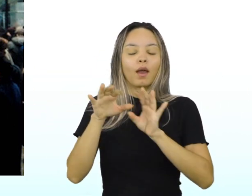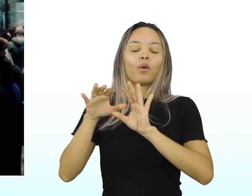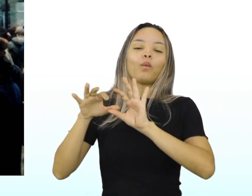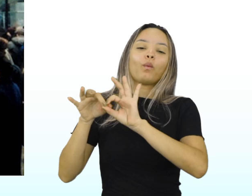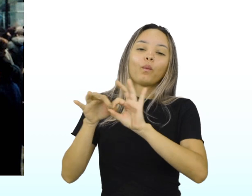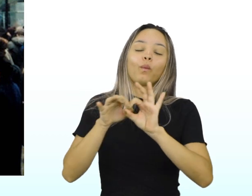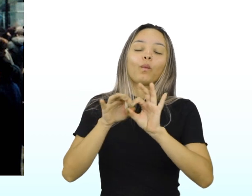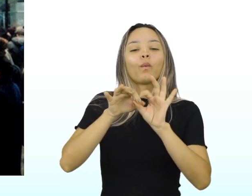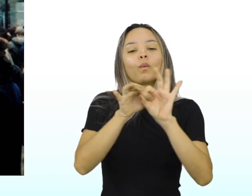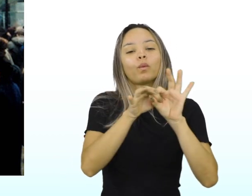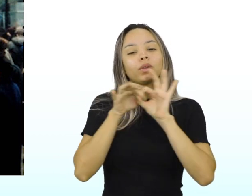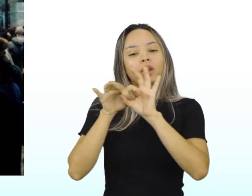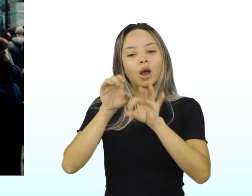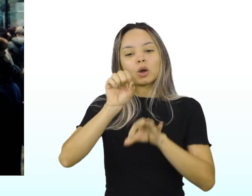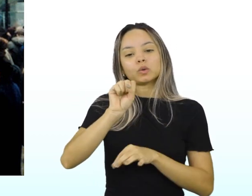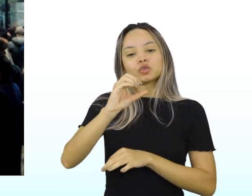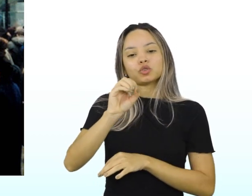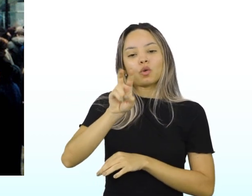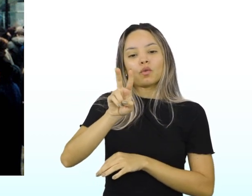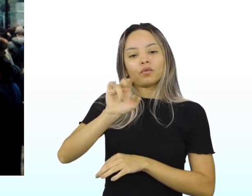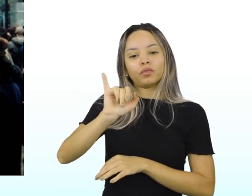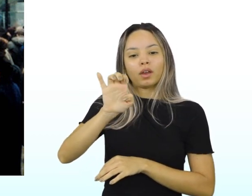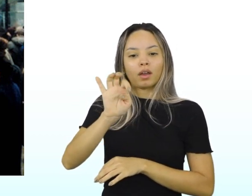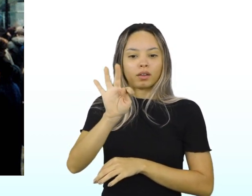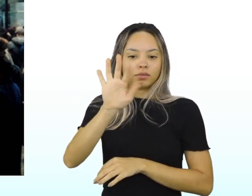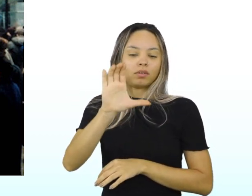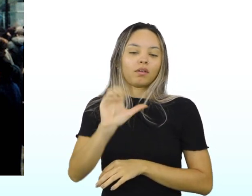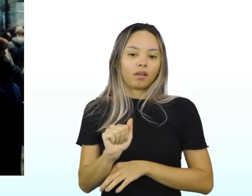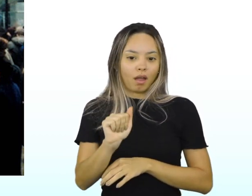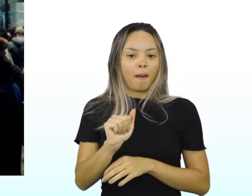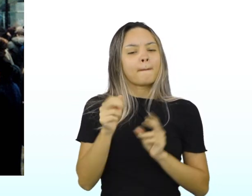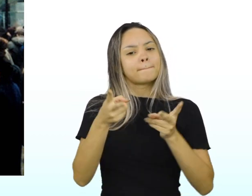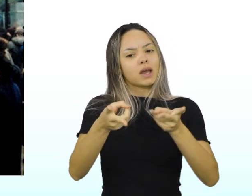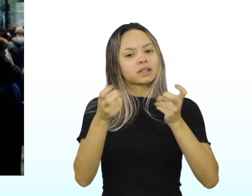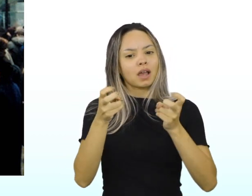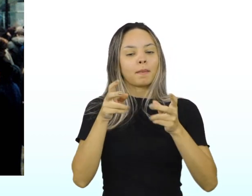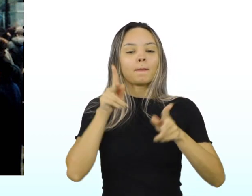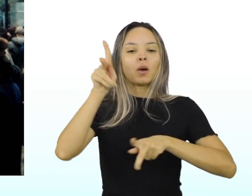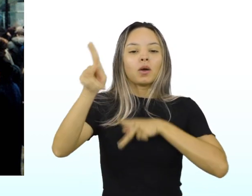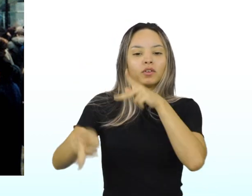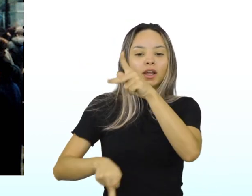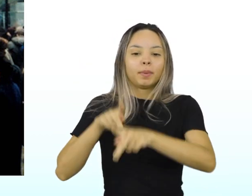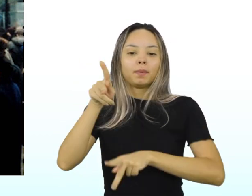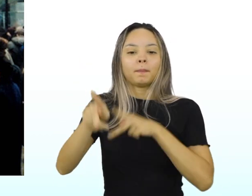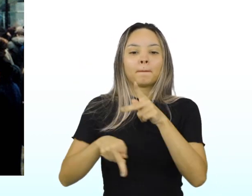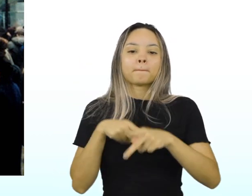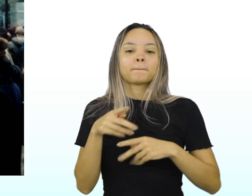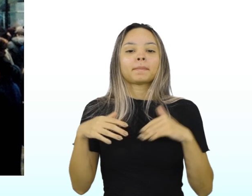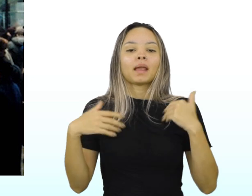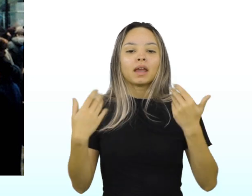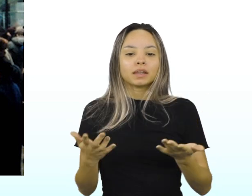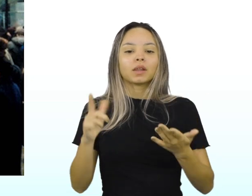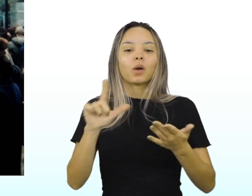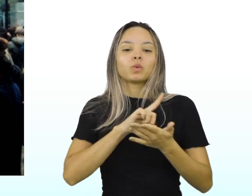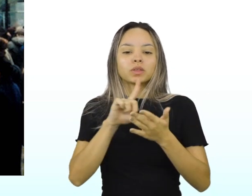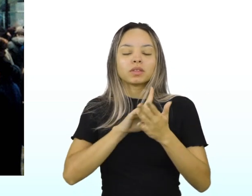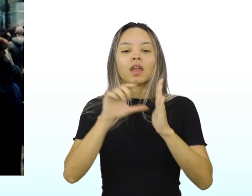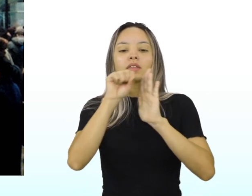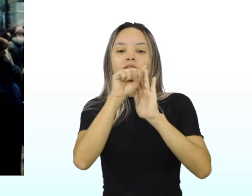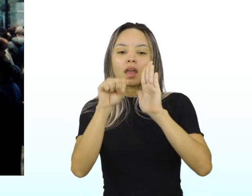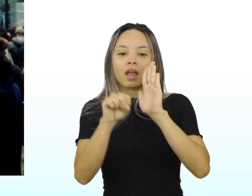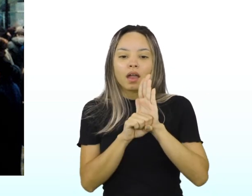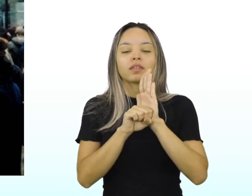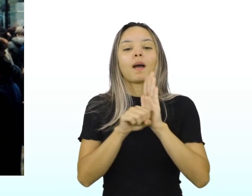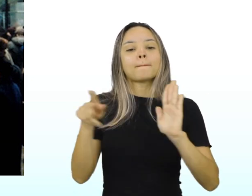nos anos 90. Vejam o anseio da população que vivia ali, desfrutava há algumas décadas